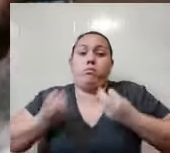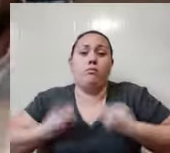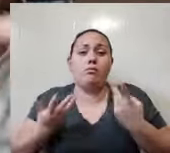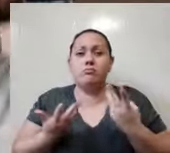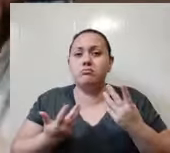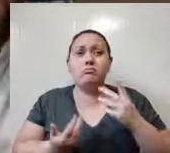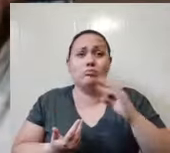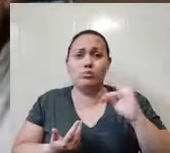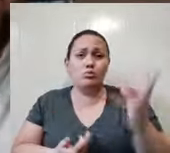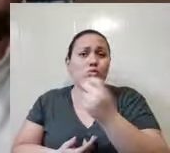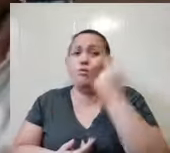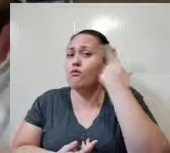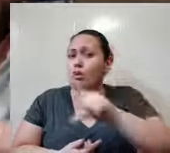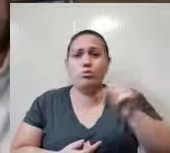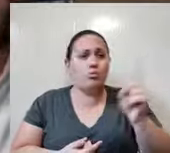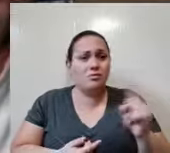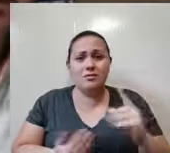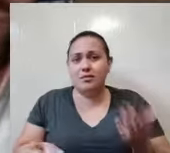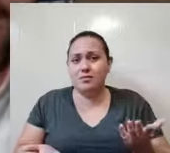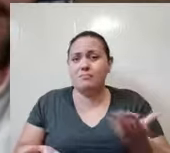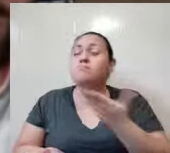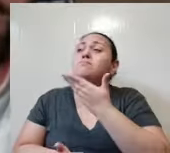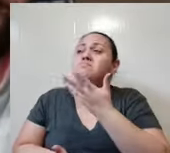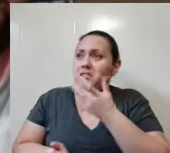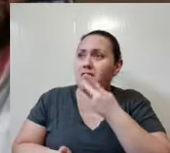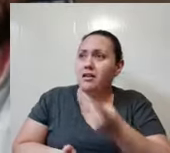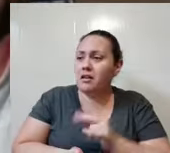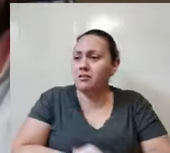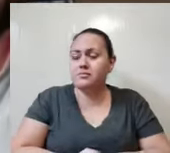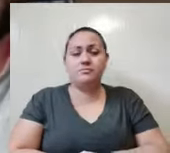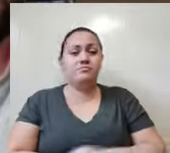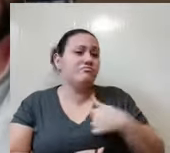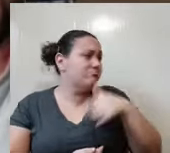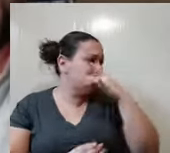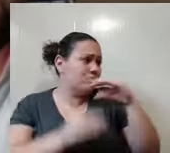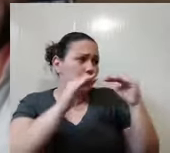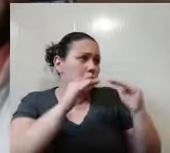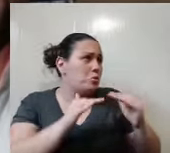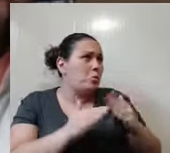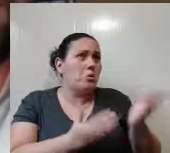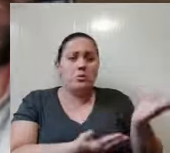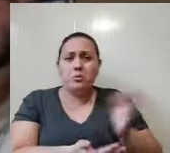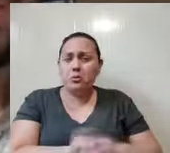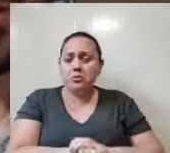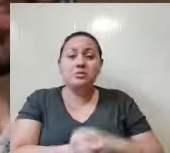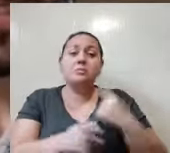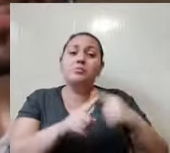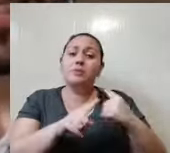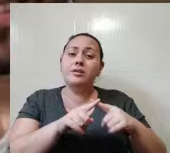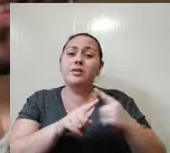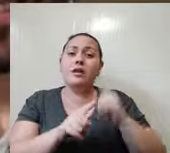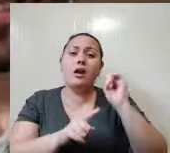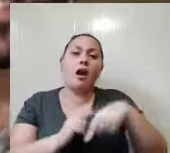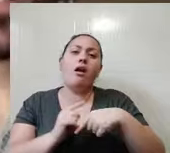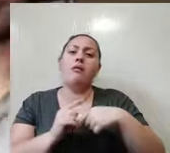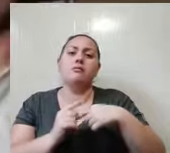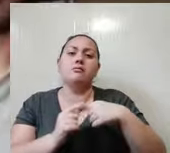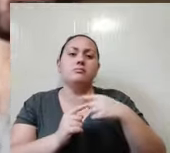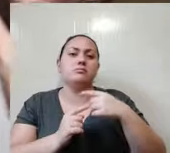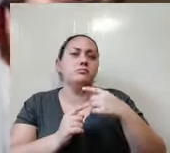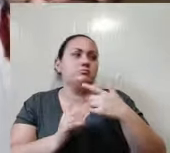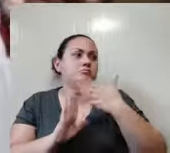uma ode à produtividade que ninguém vai dar conta. E aí, Camila? Reflexões? Eu acho que é